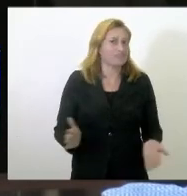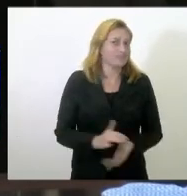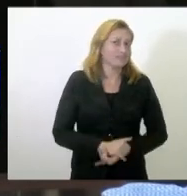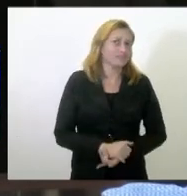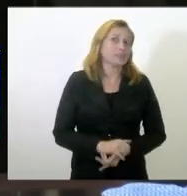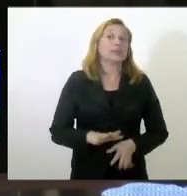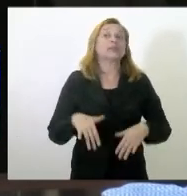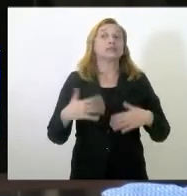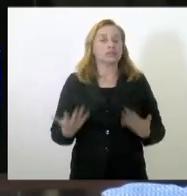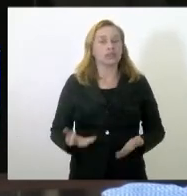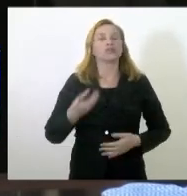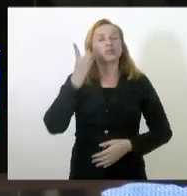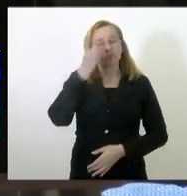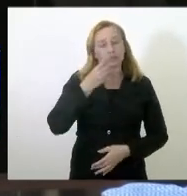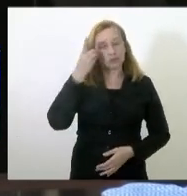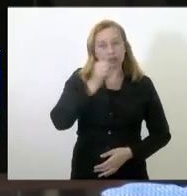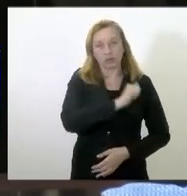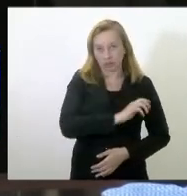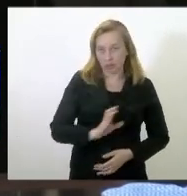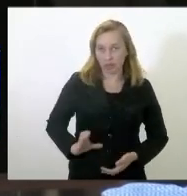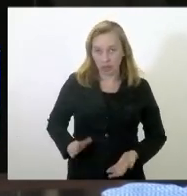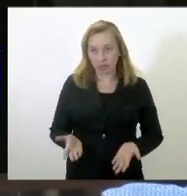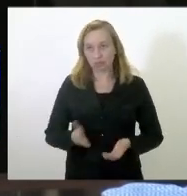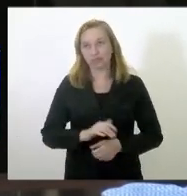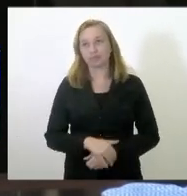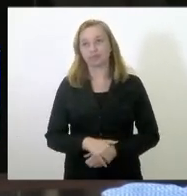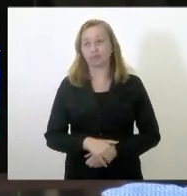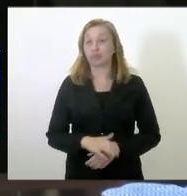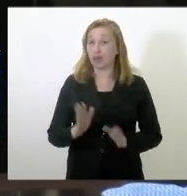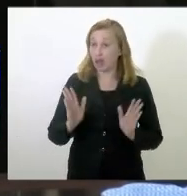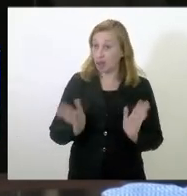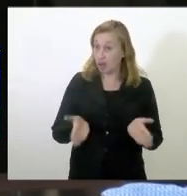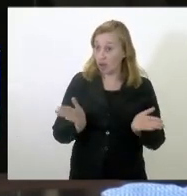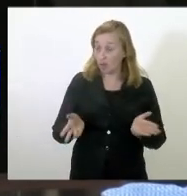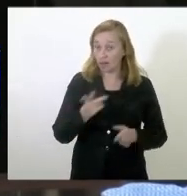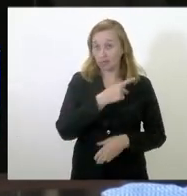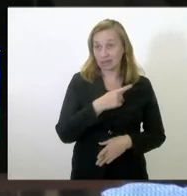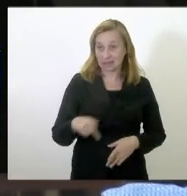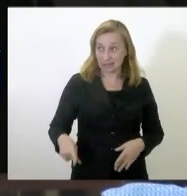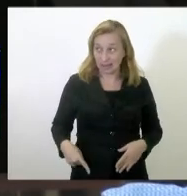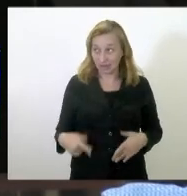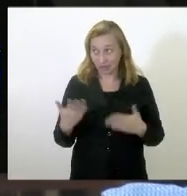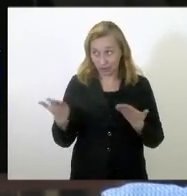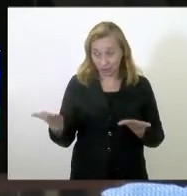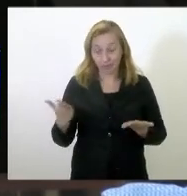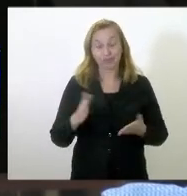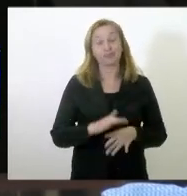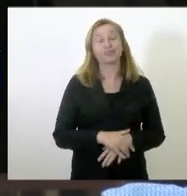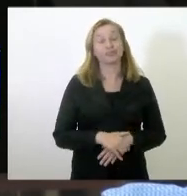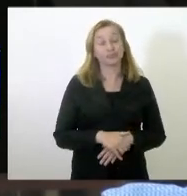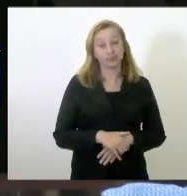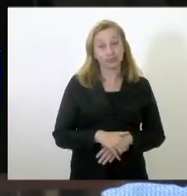Então, deputado André Siciliano, agora é presidente, tem que ter uma